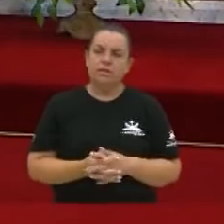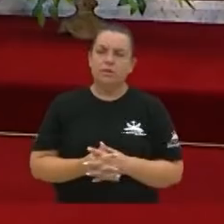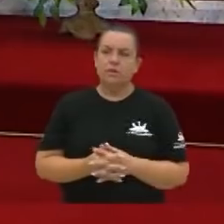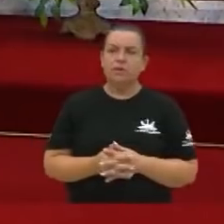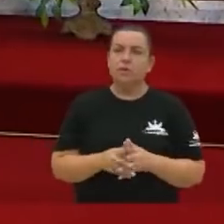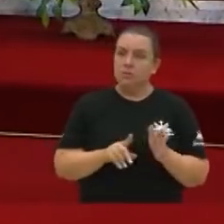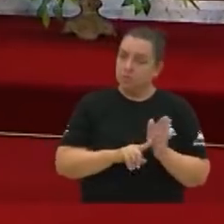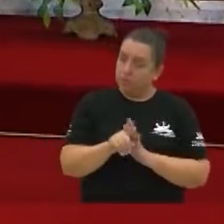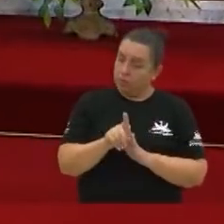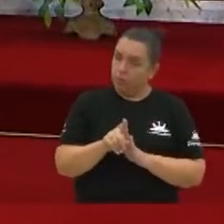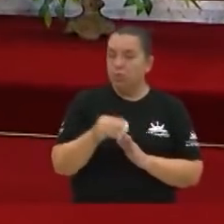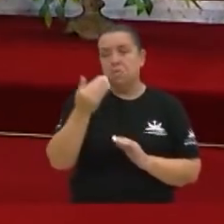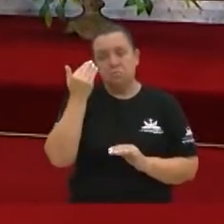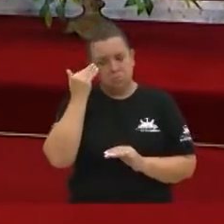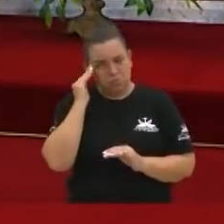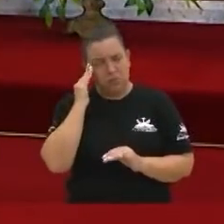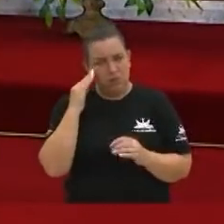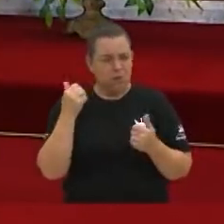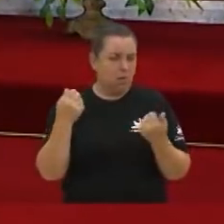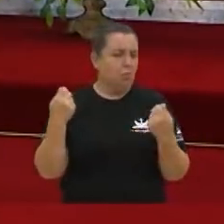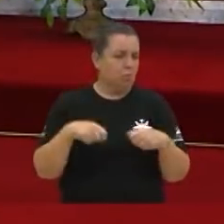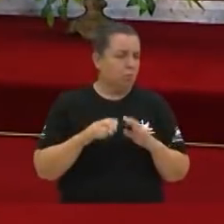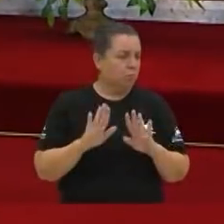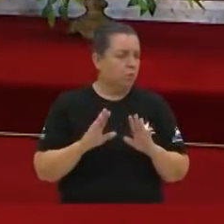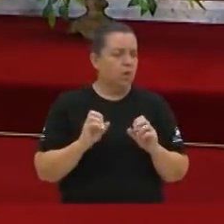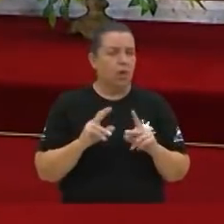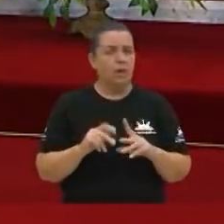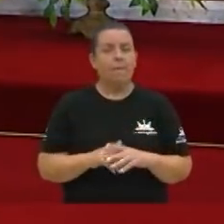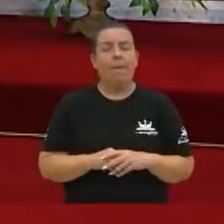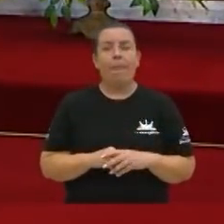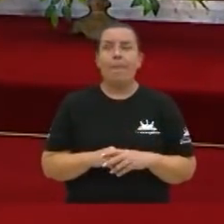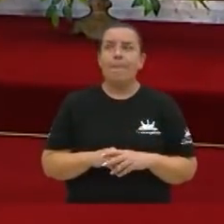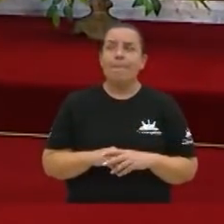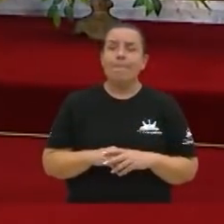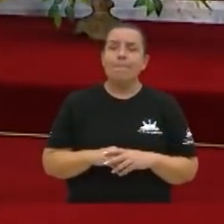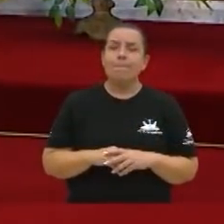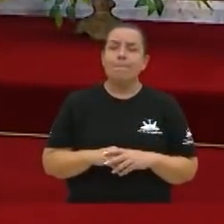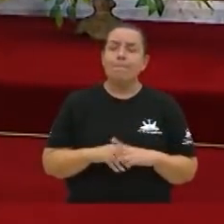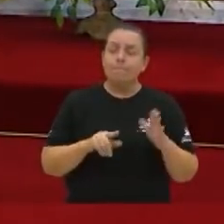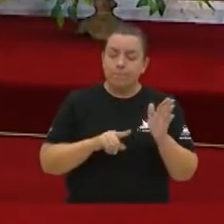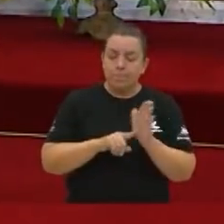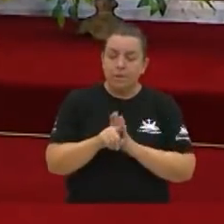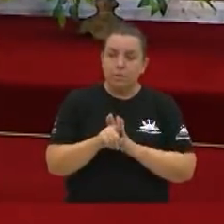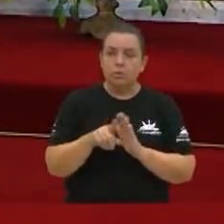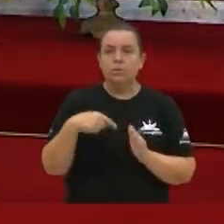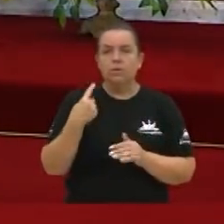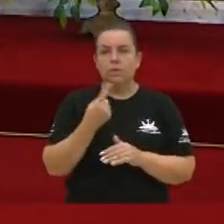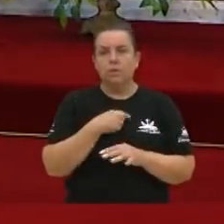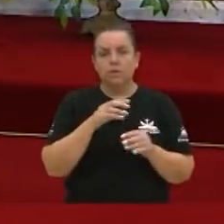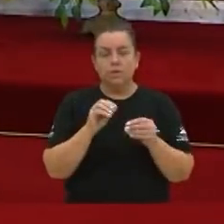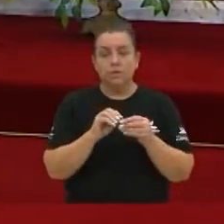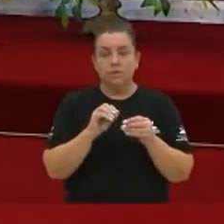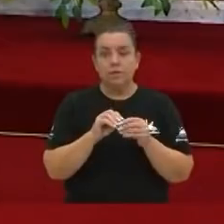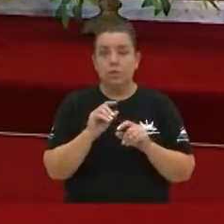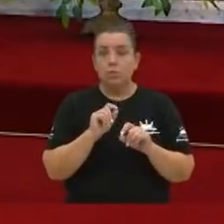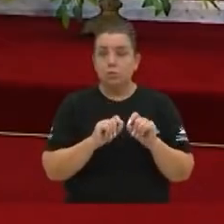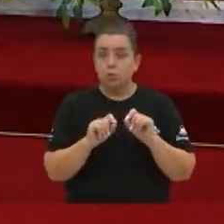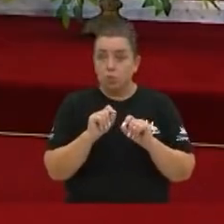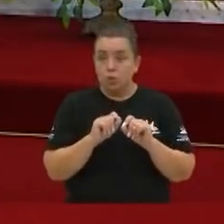é uma pergunta compreensivo compreensível uma pergunta que nós fazemos